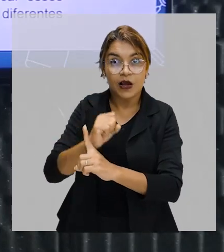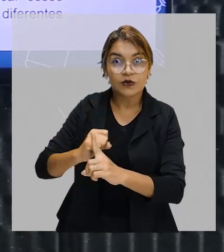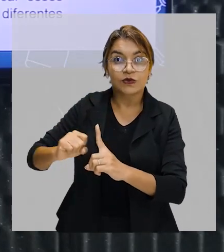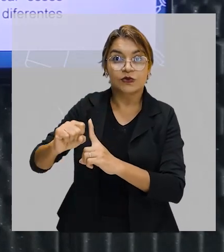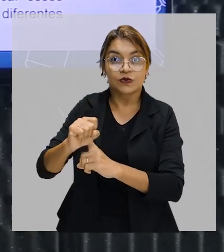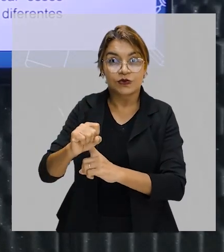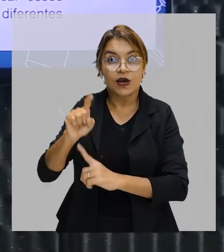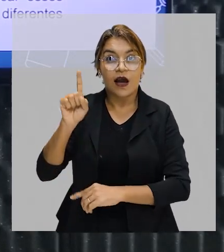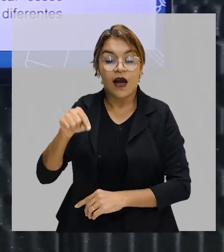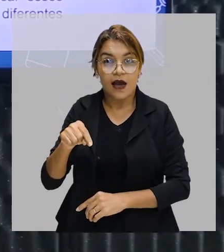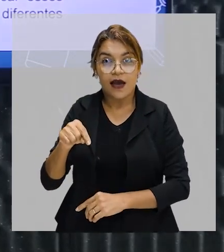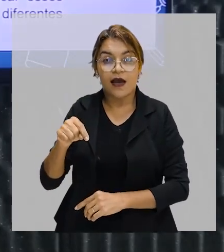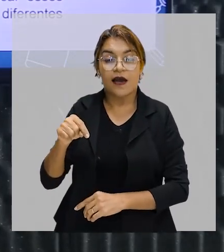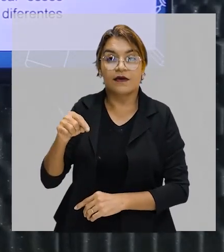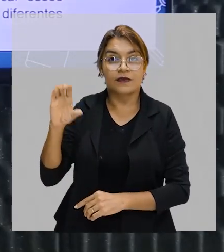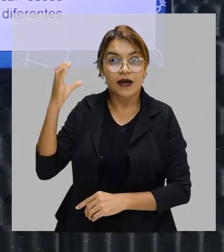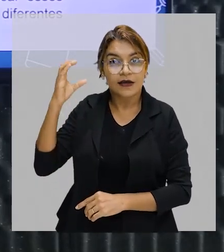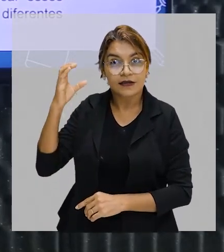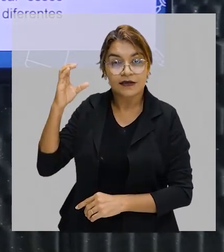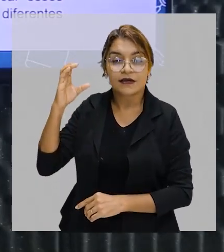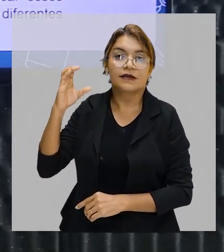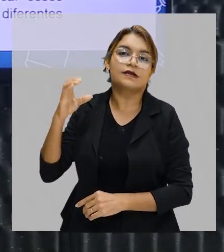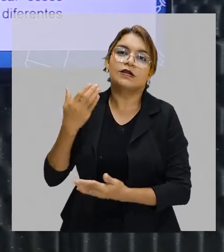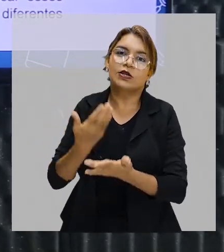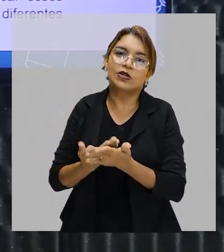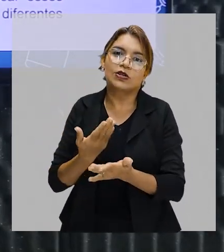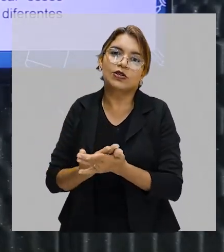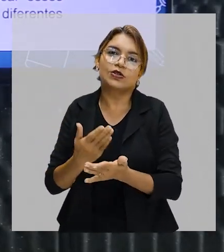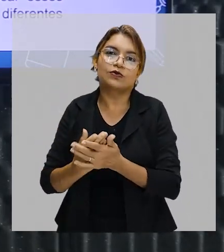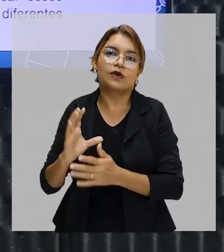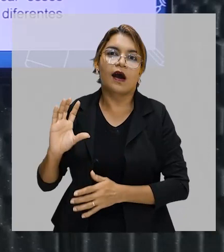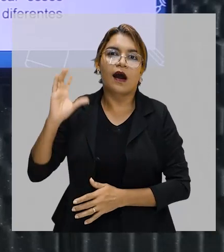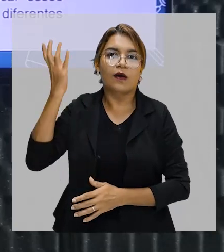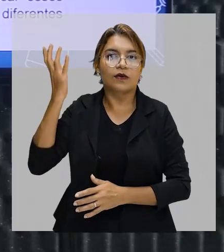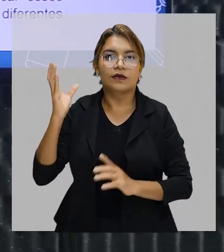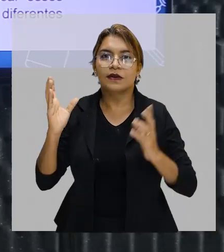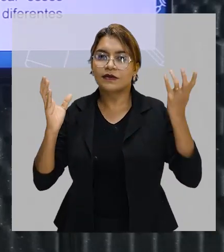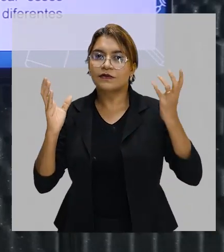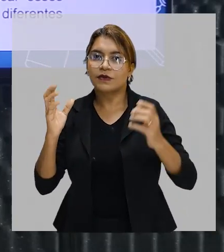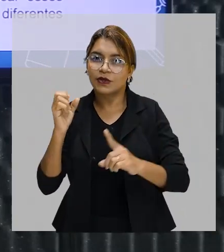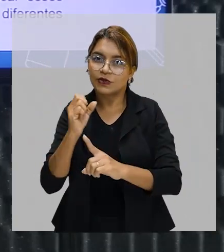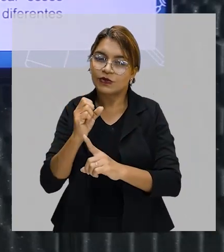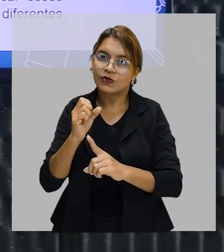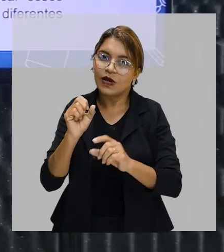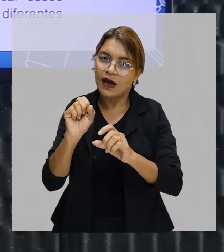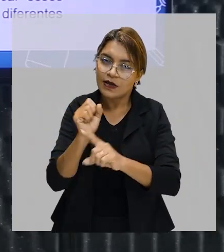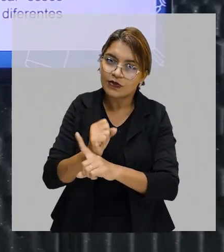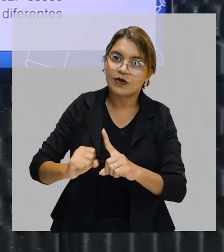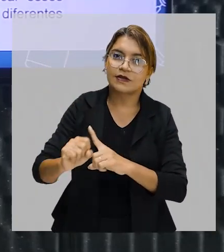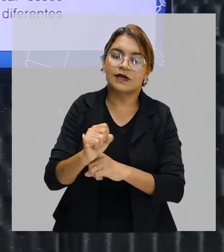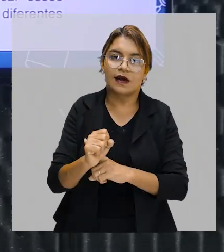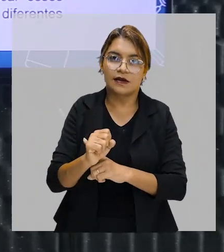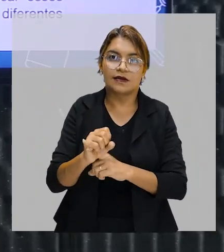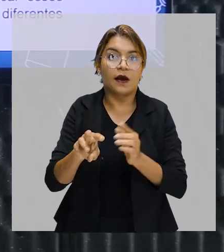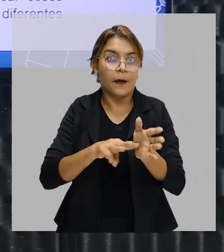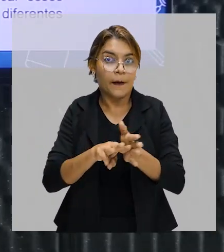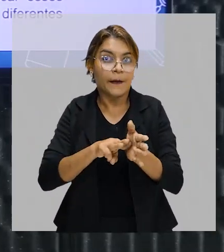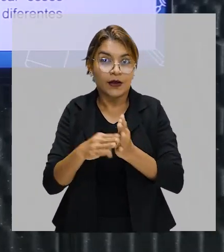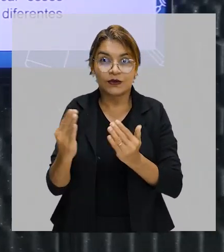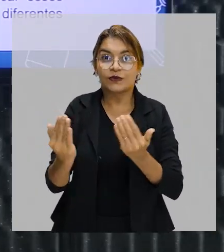que estuda os fatos sociais e faz isso a partir de um método, que é o método comparativo, segundo